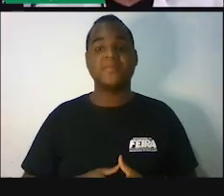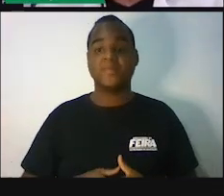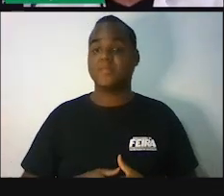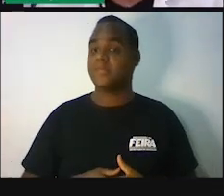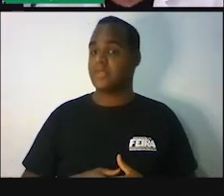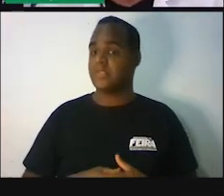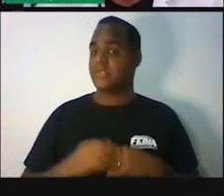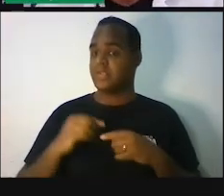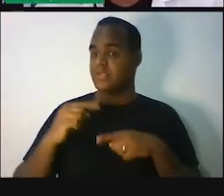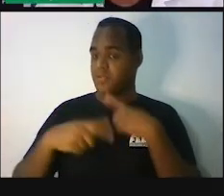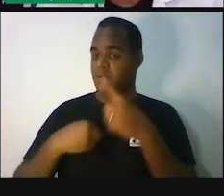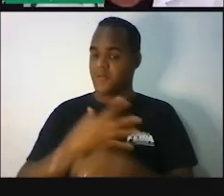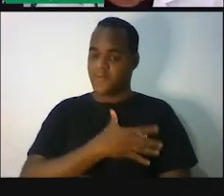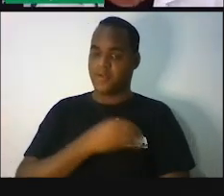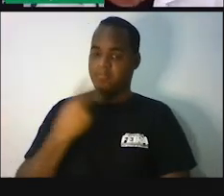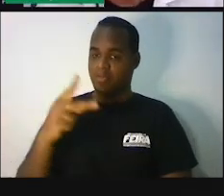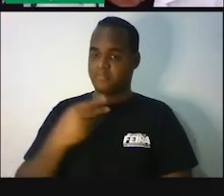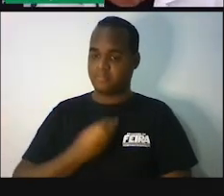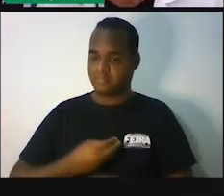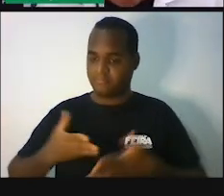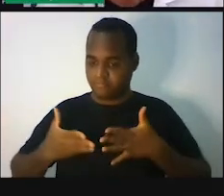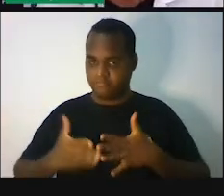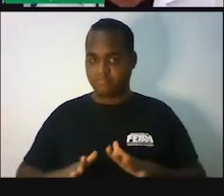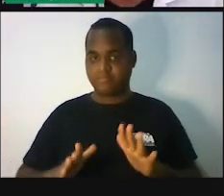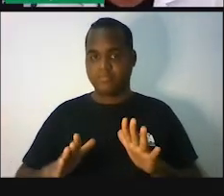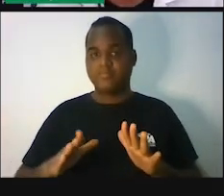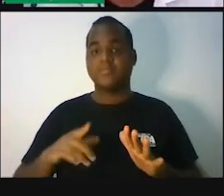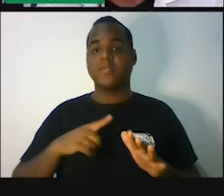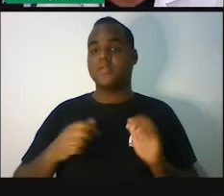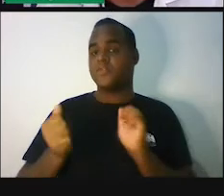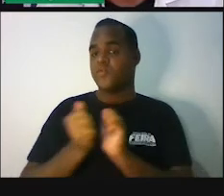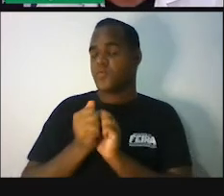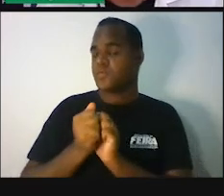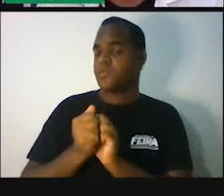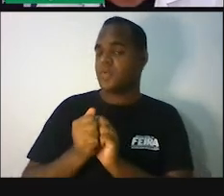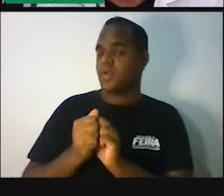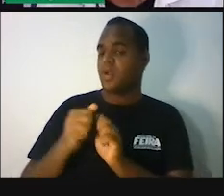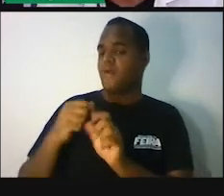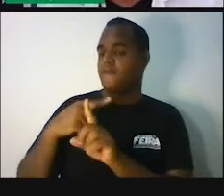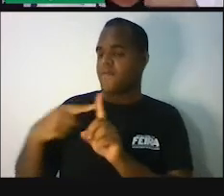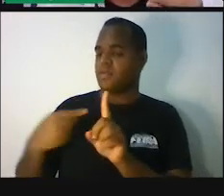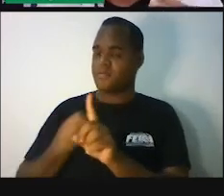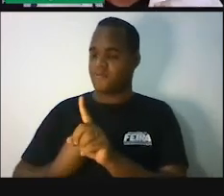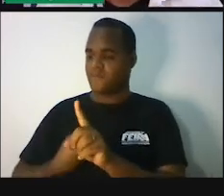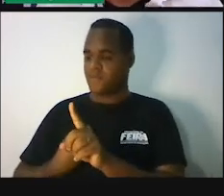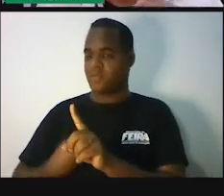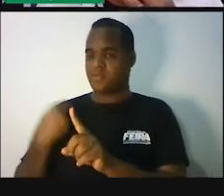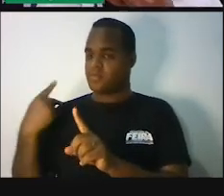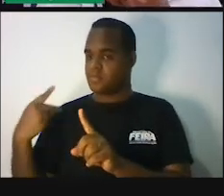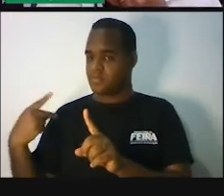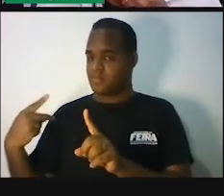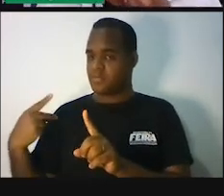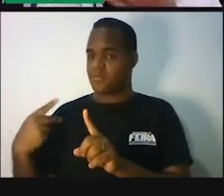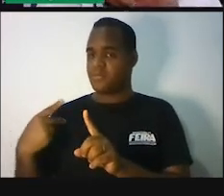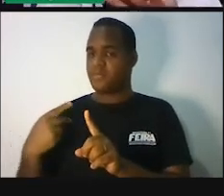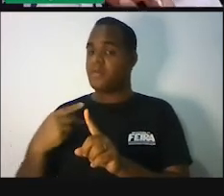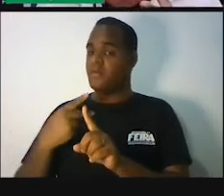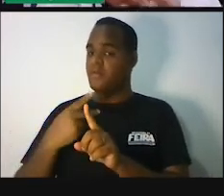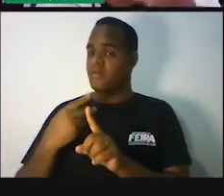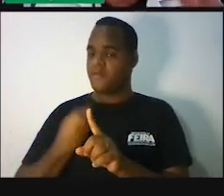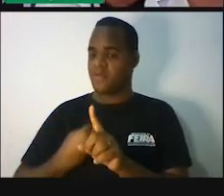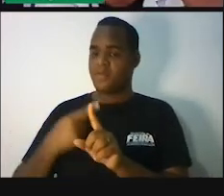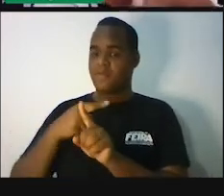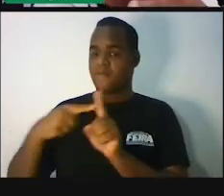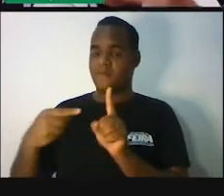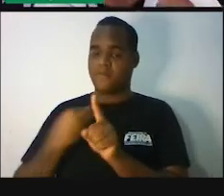filho dele nasceu, ele conviveu metade da sua vida. Metade da sua vida. O que é